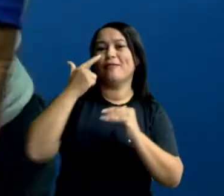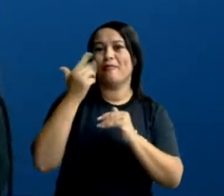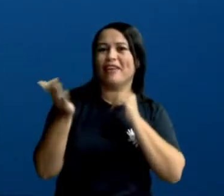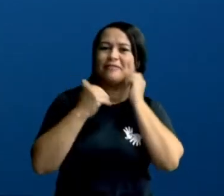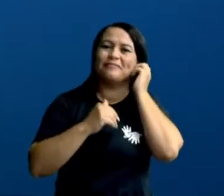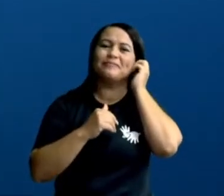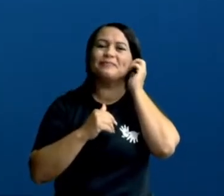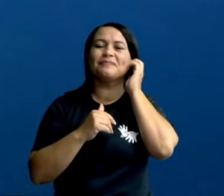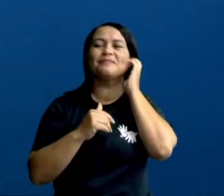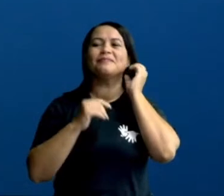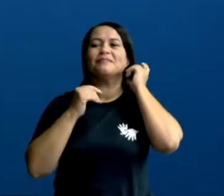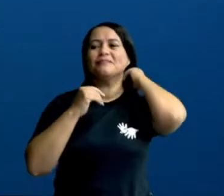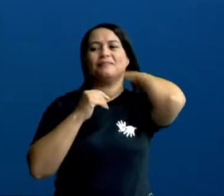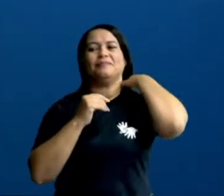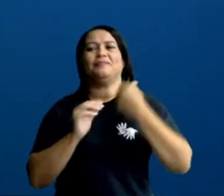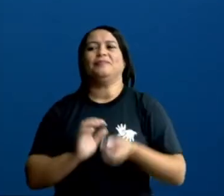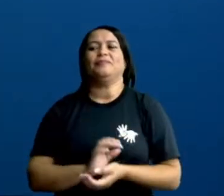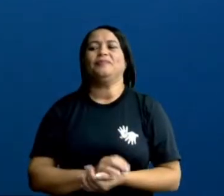lá?